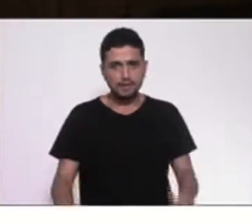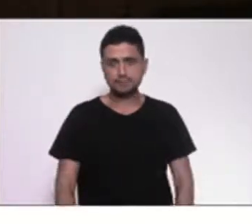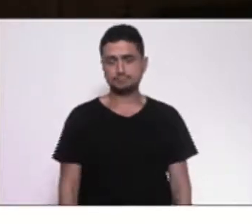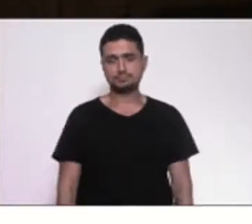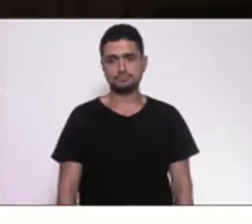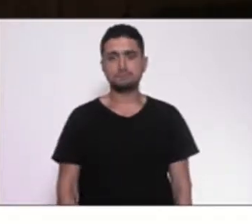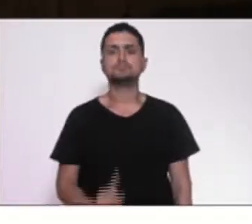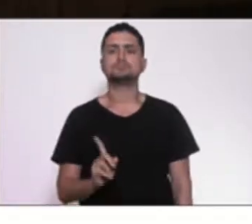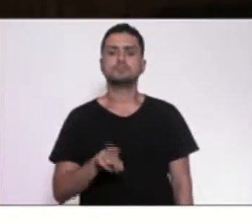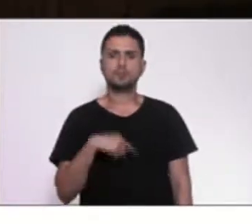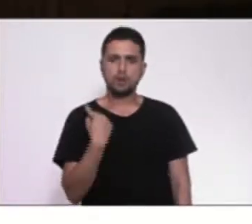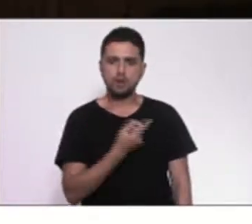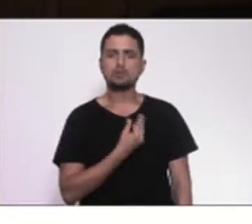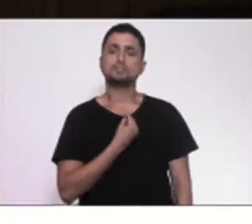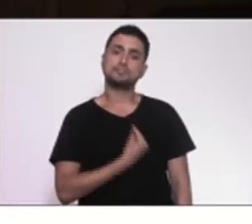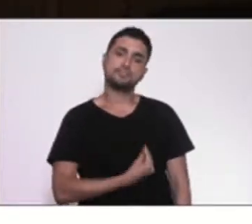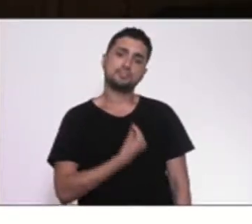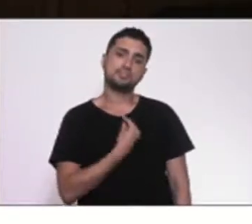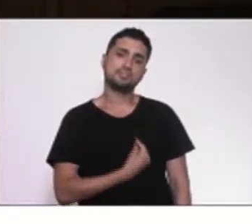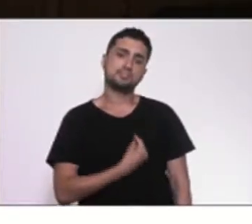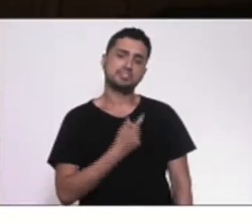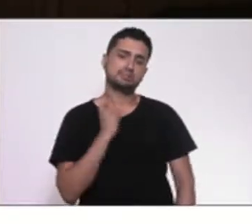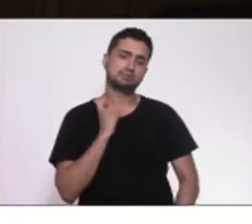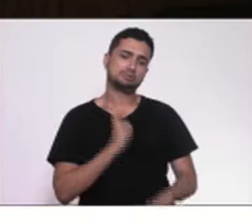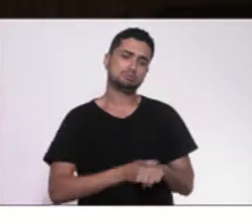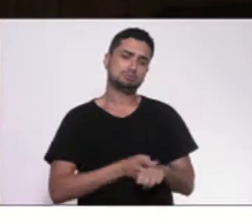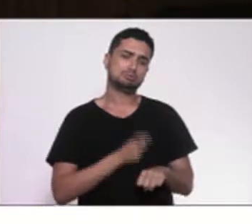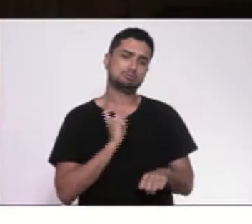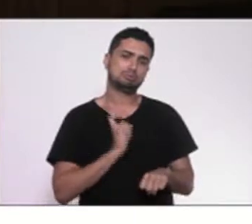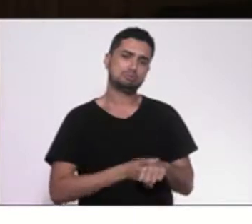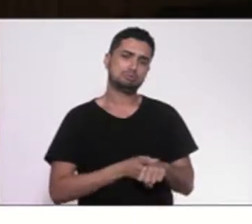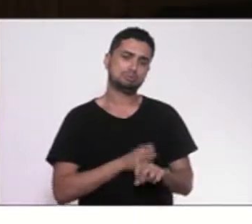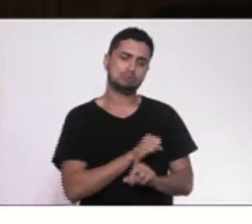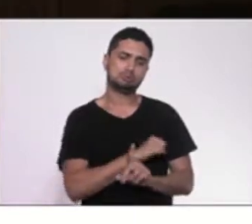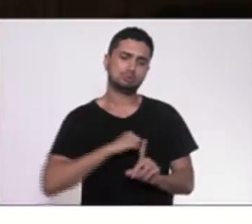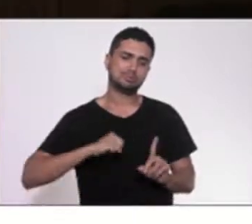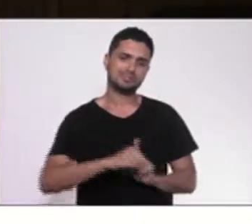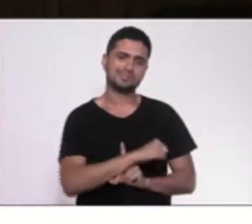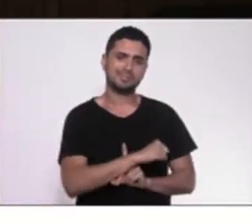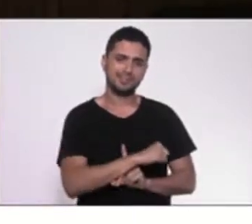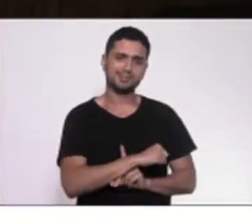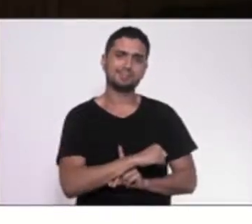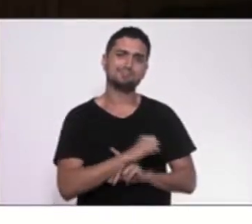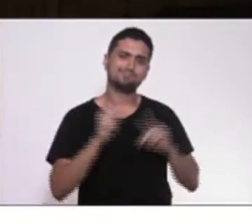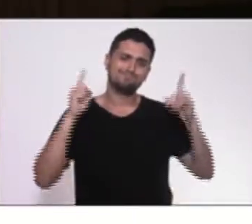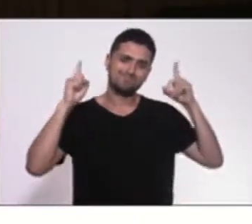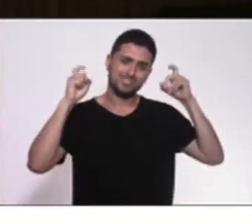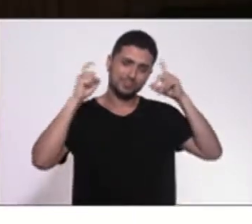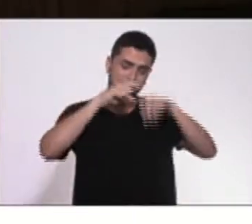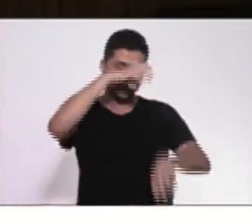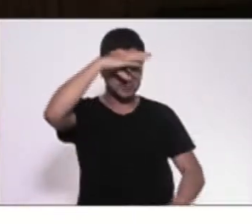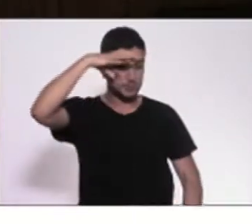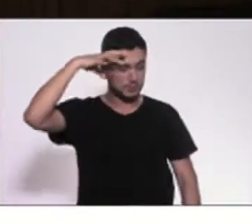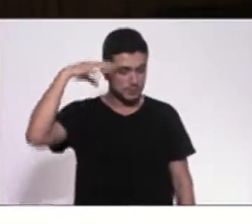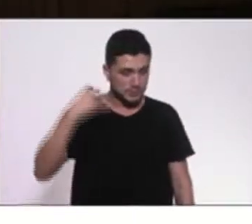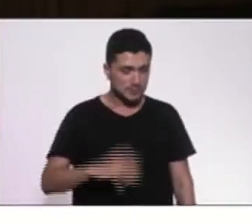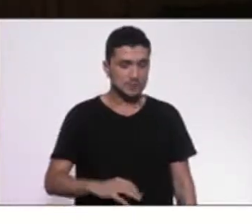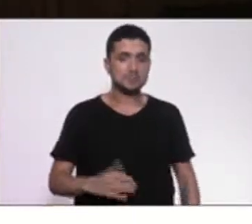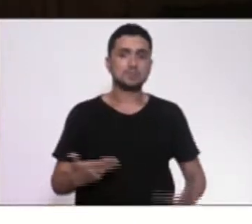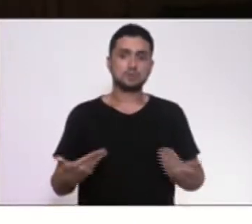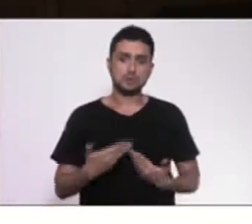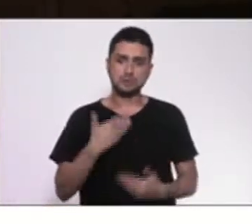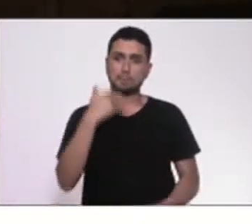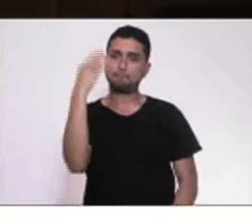Continuaremos a viver a dureza social que enfrenta o